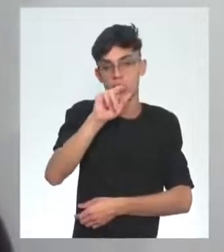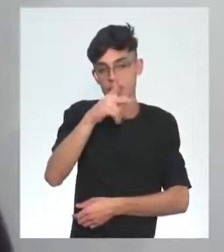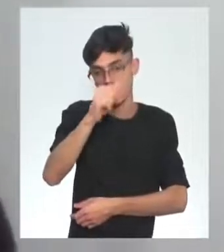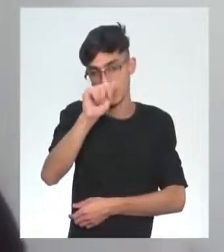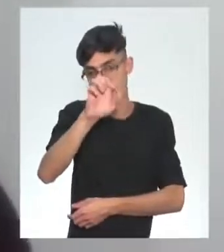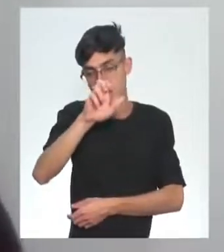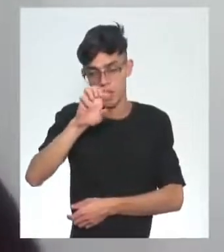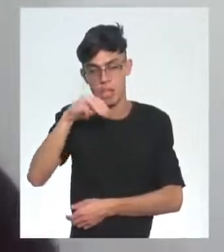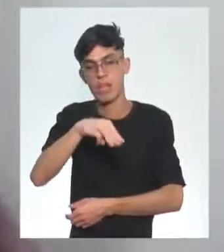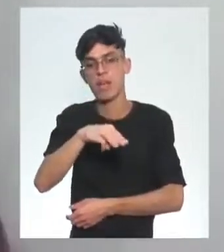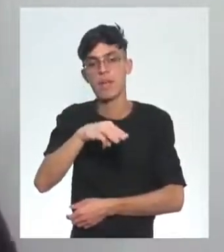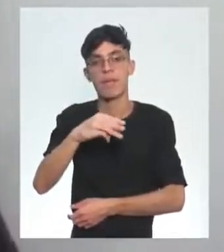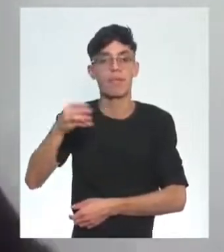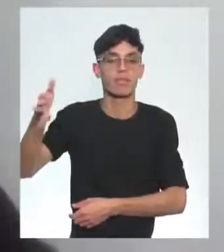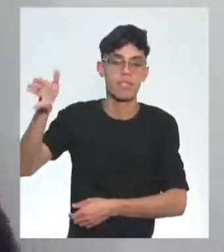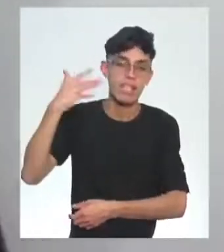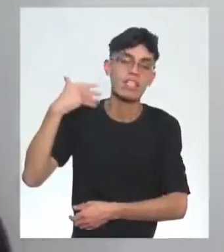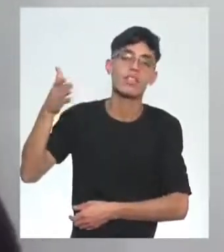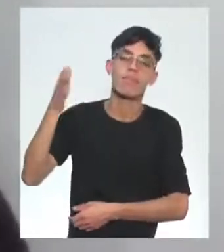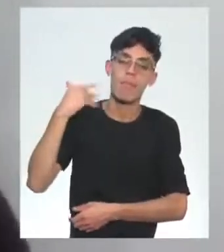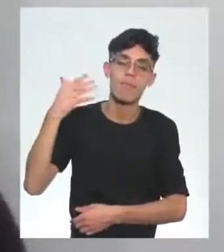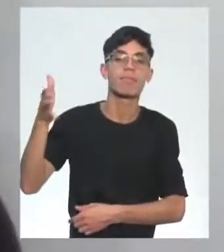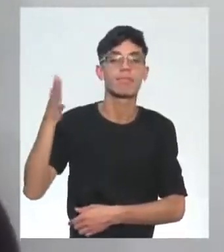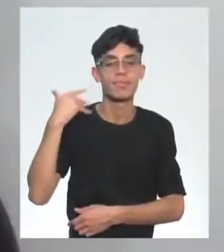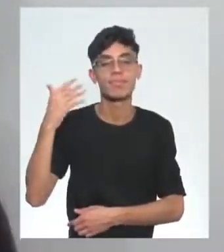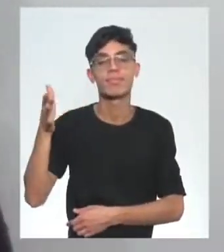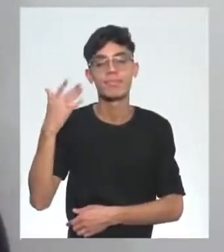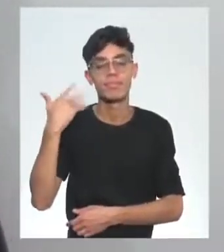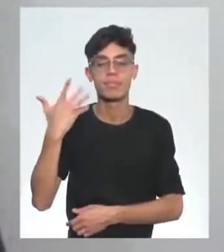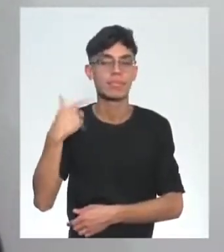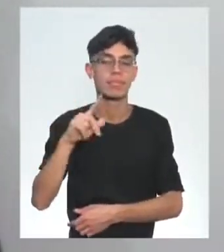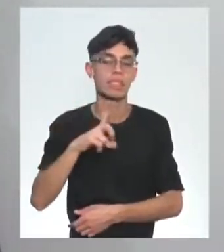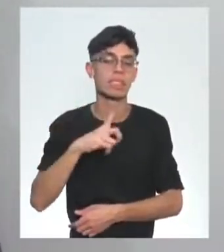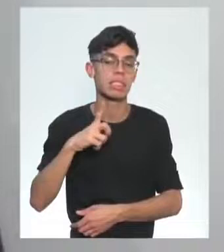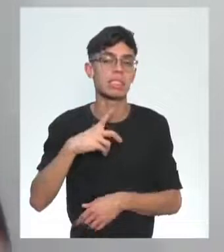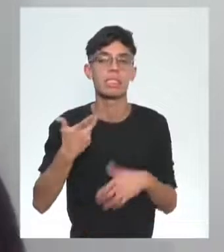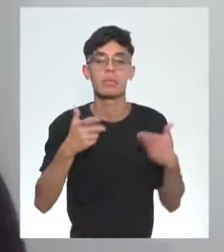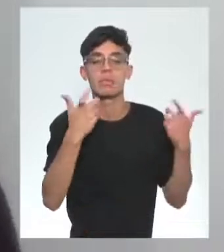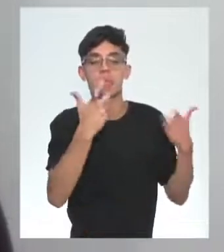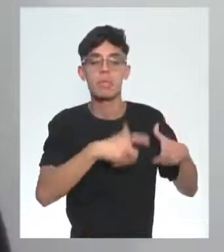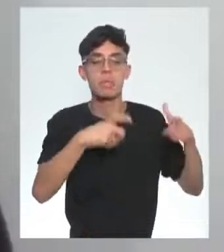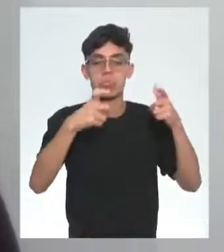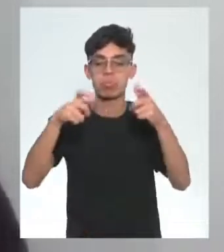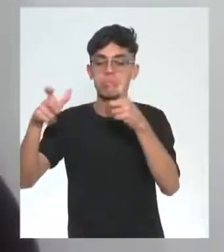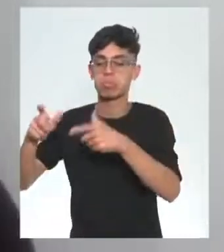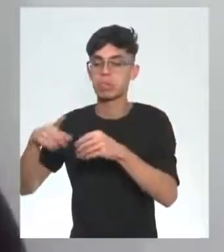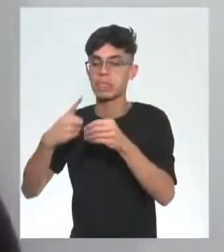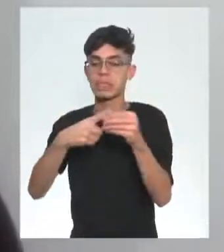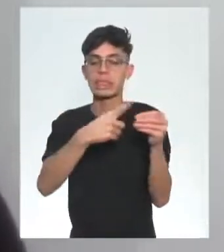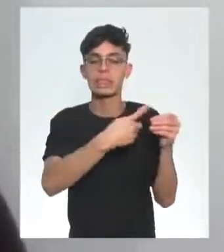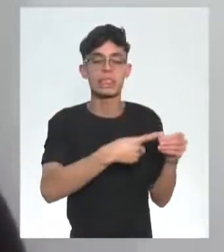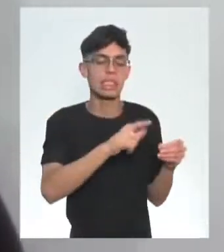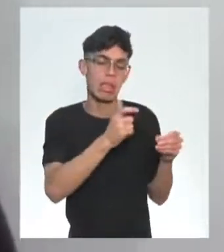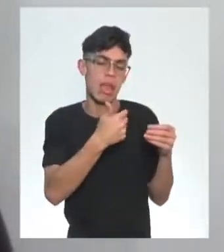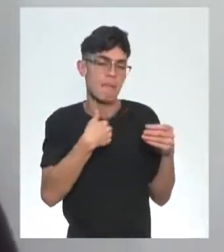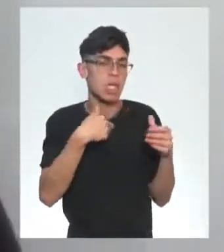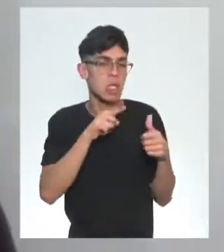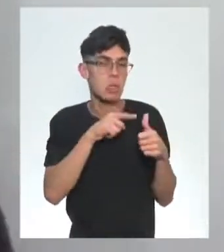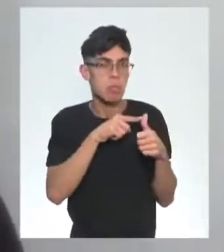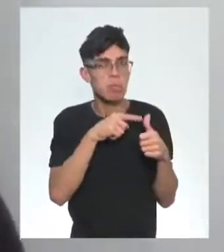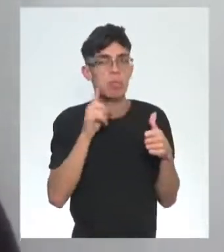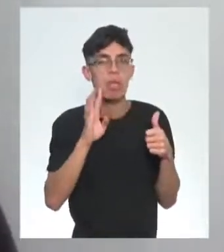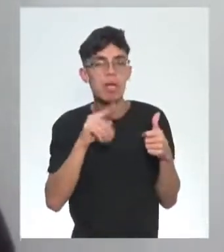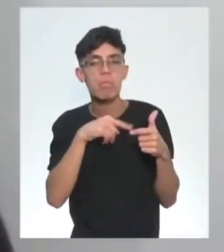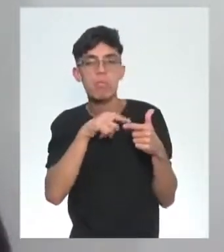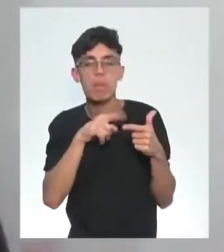litoral, o mais legal lá é esse calor lá, também é São Paulo. Então, existem coisas legais em cada cidade e deixa cada lugar